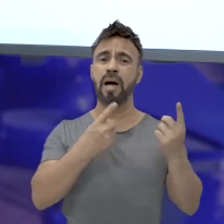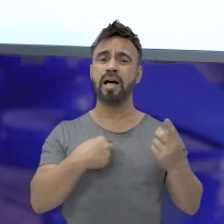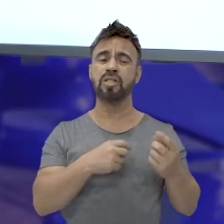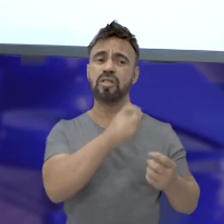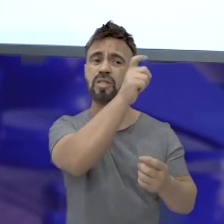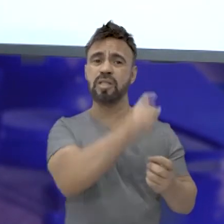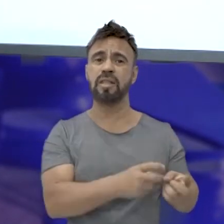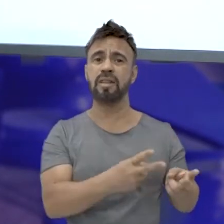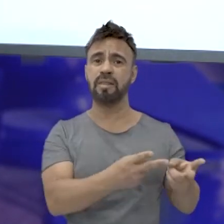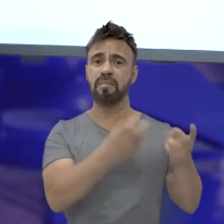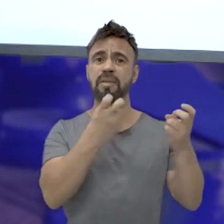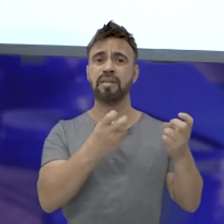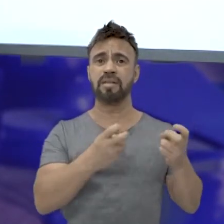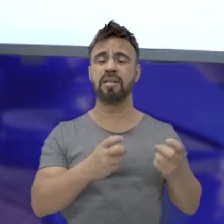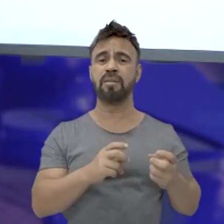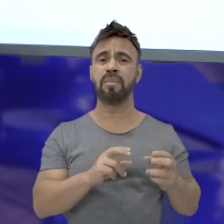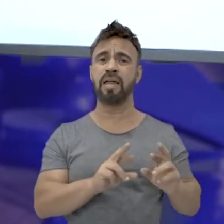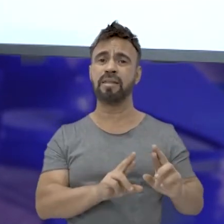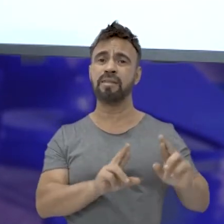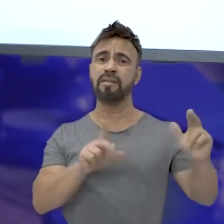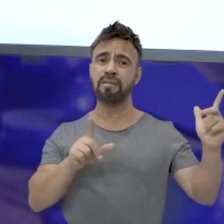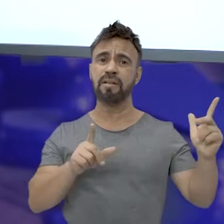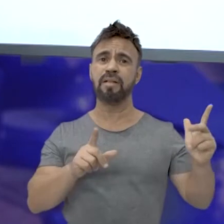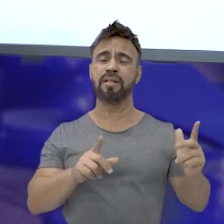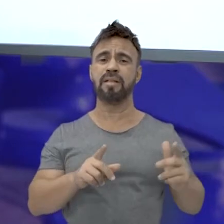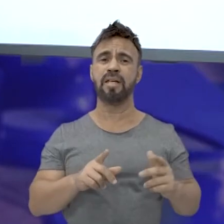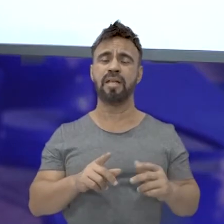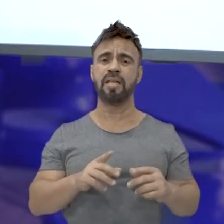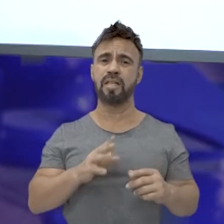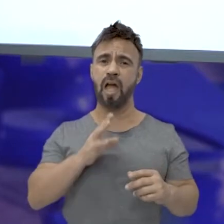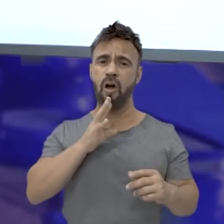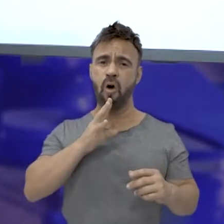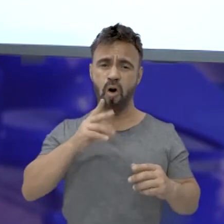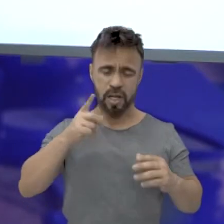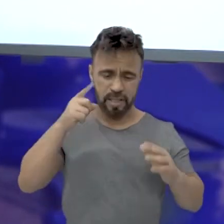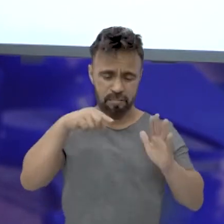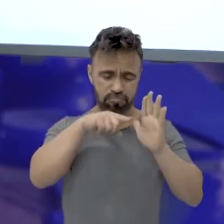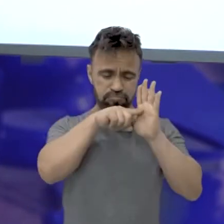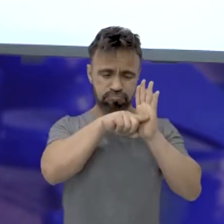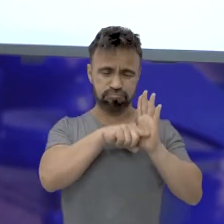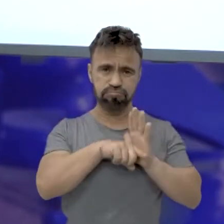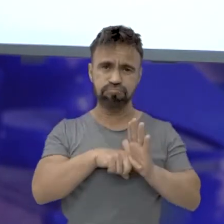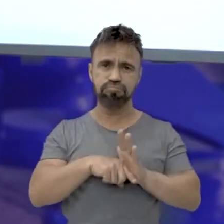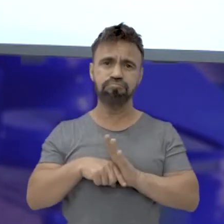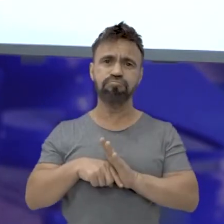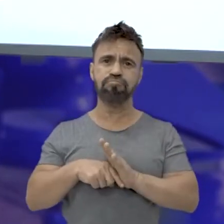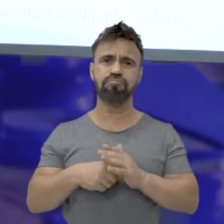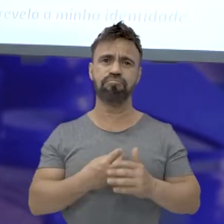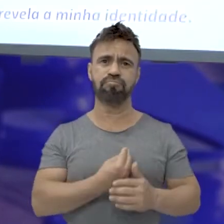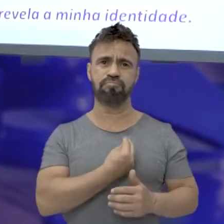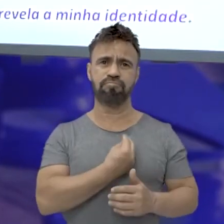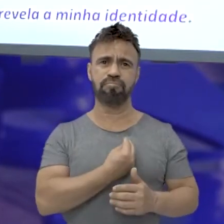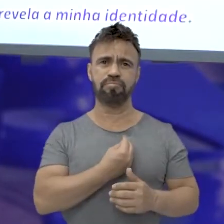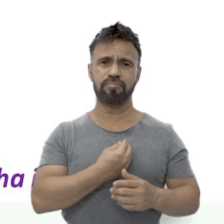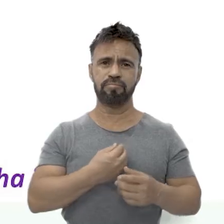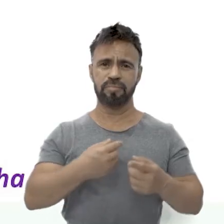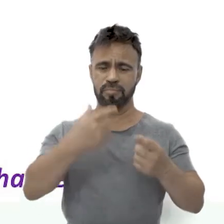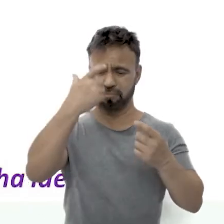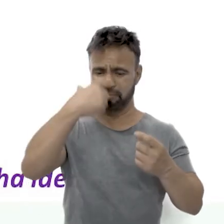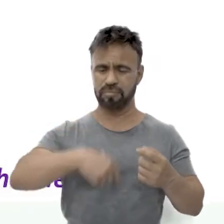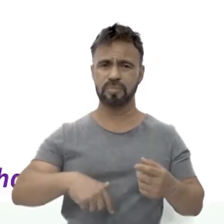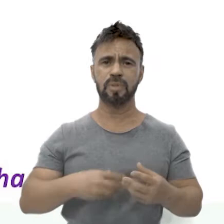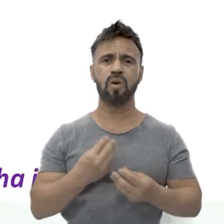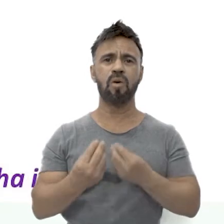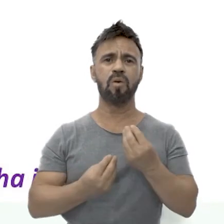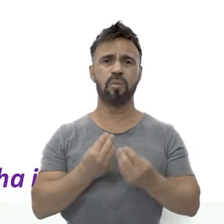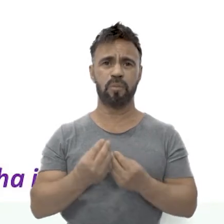gente possa até mesmo se autoconhecer um pouco mais. Então, isto é, o